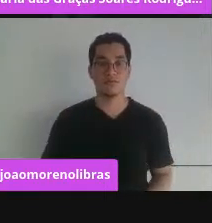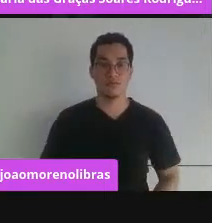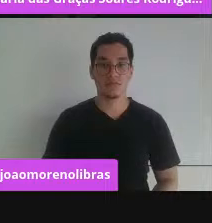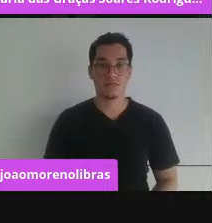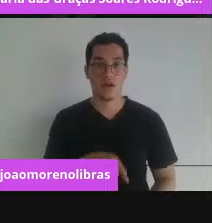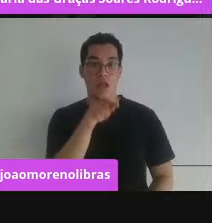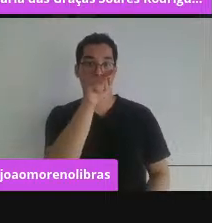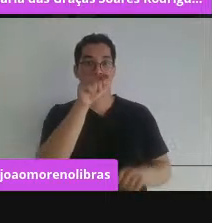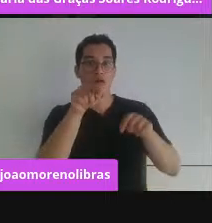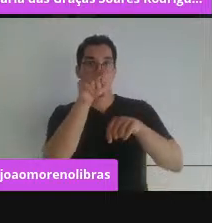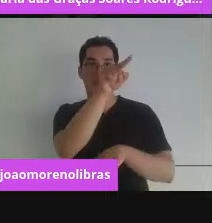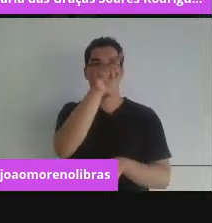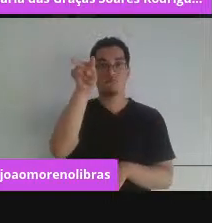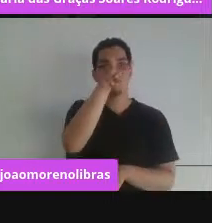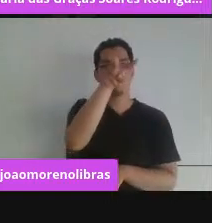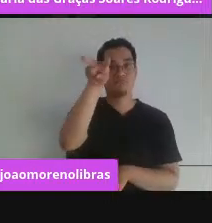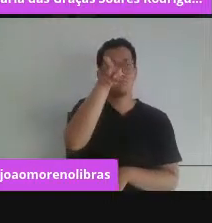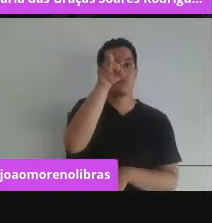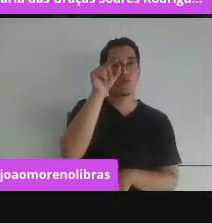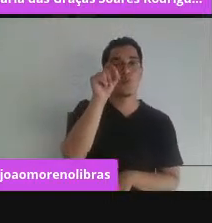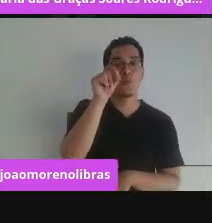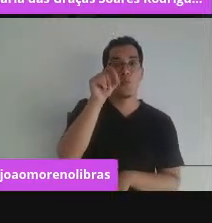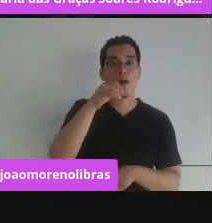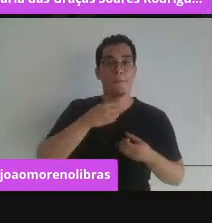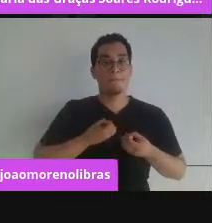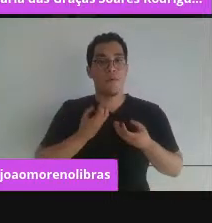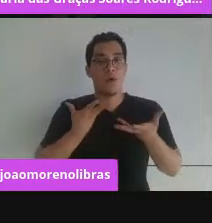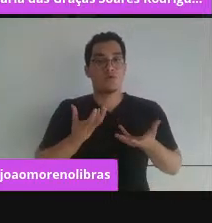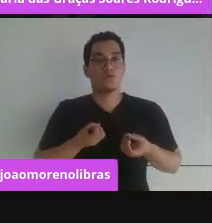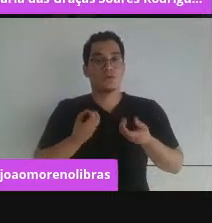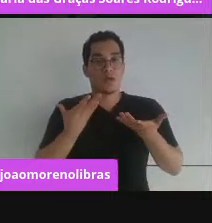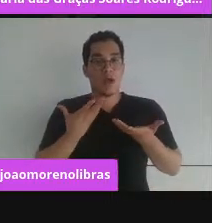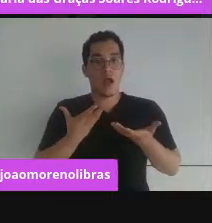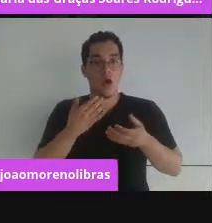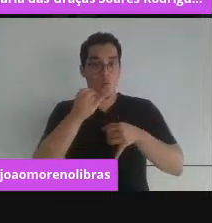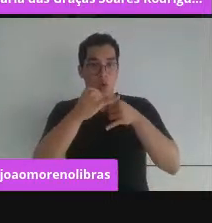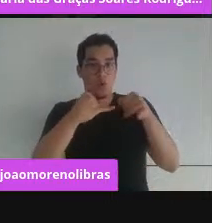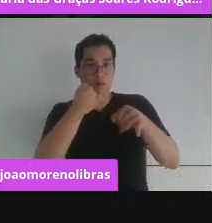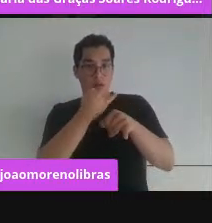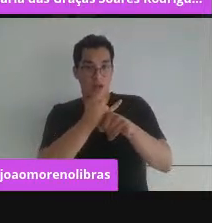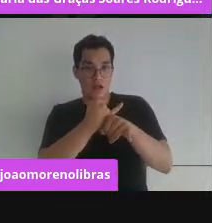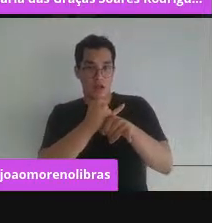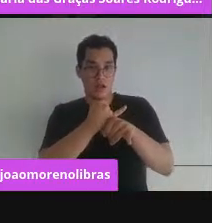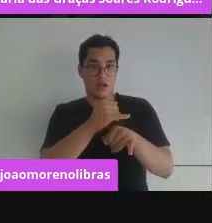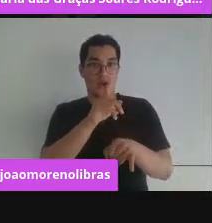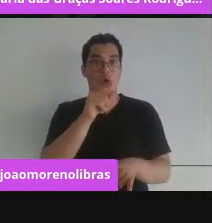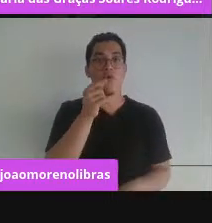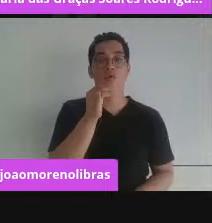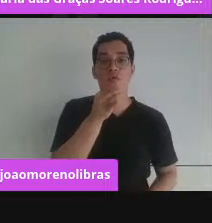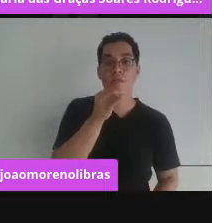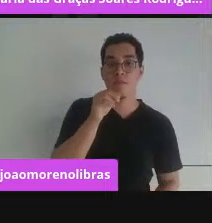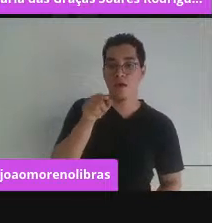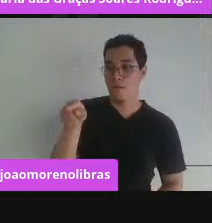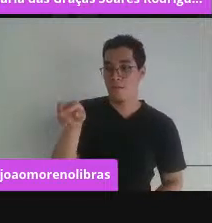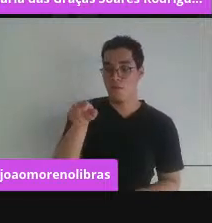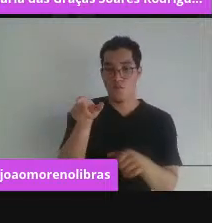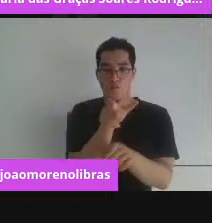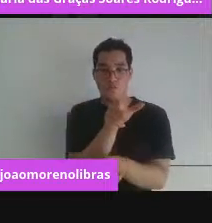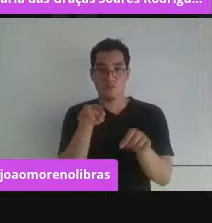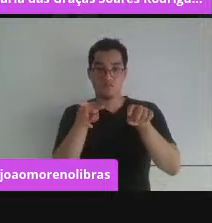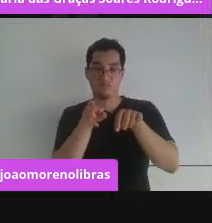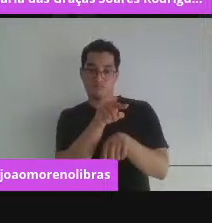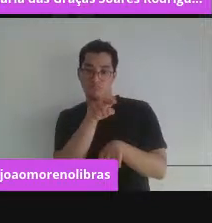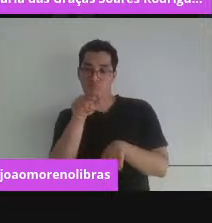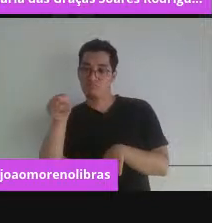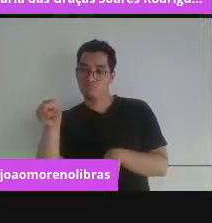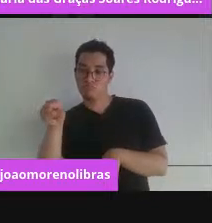online. A autora explica, abro aspas, um documento digital nativo é produzido online em um site, blog ou